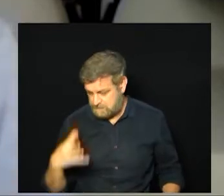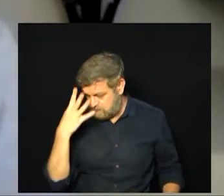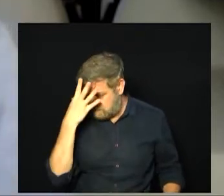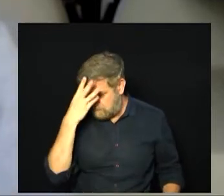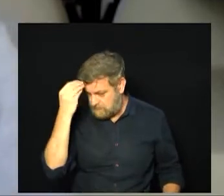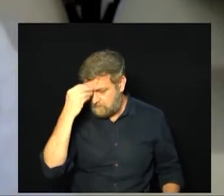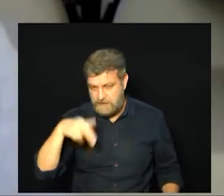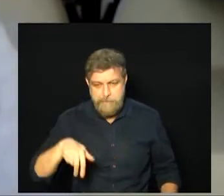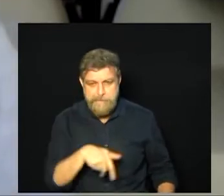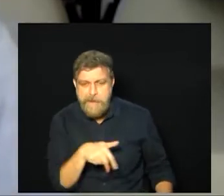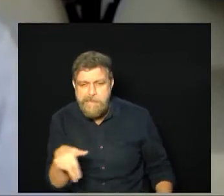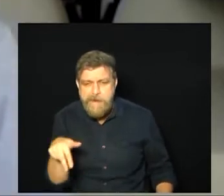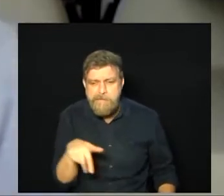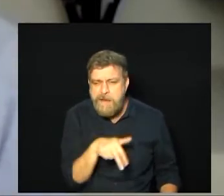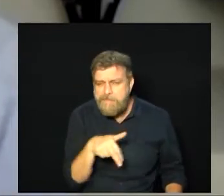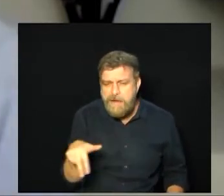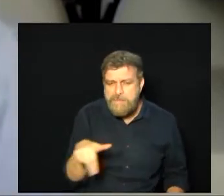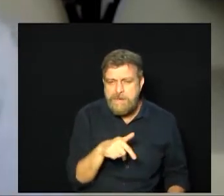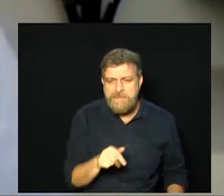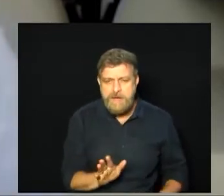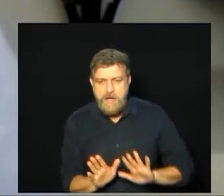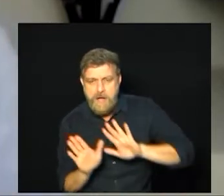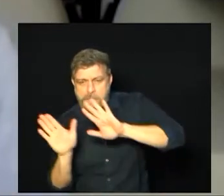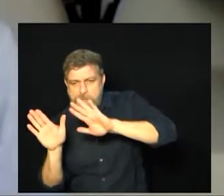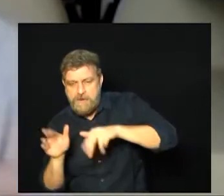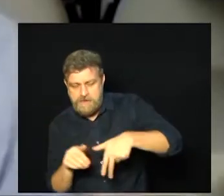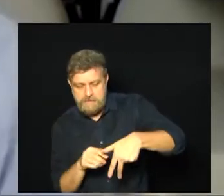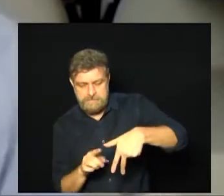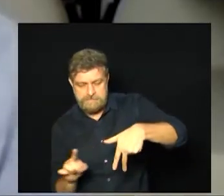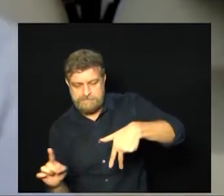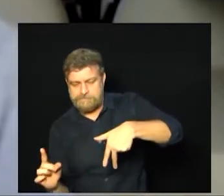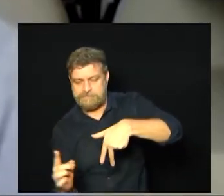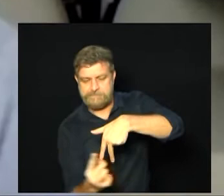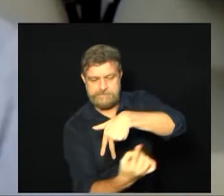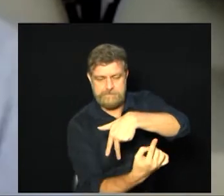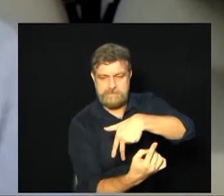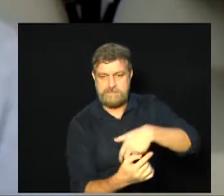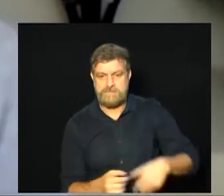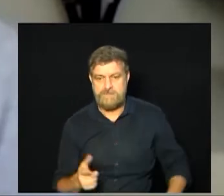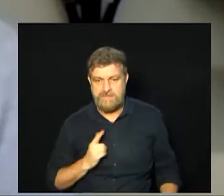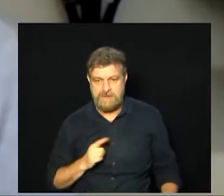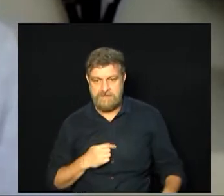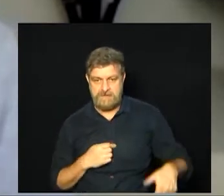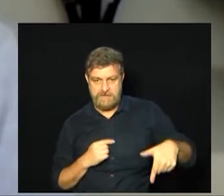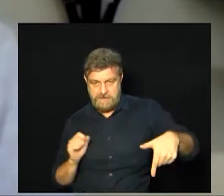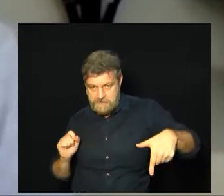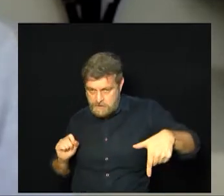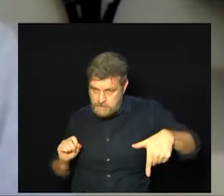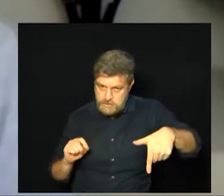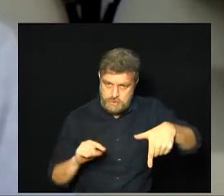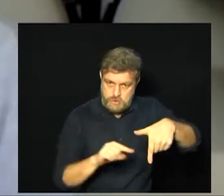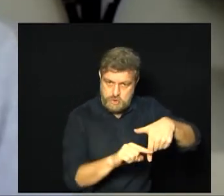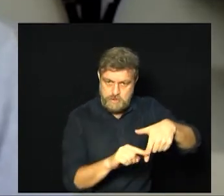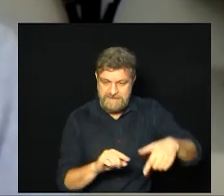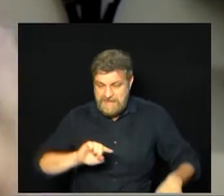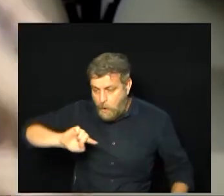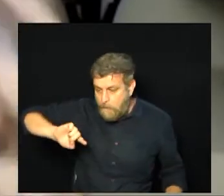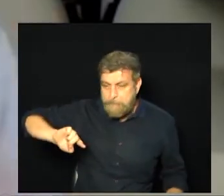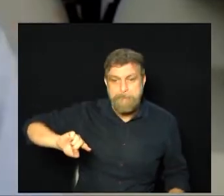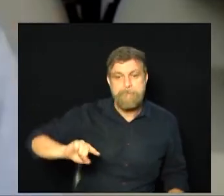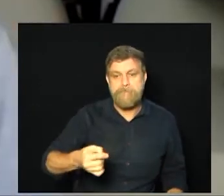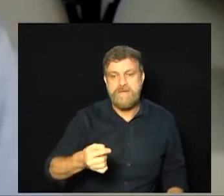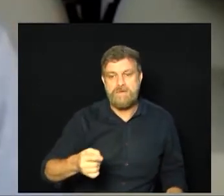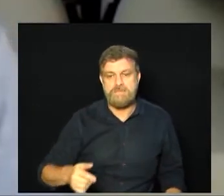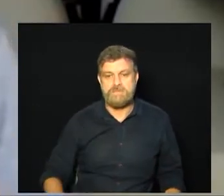driblou o zagueiro, o goleiro, se não me engano, ele driblou o goleiro, e chutou para fazer o milésimo gol lá na Fonte Nova. E